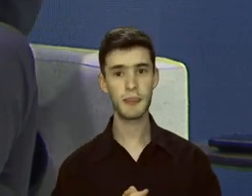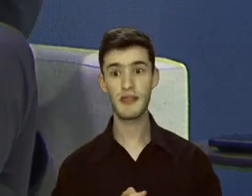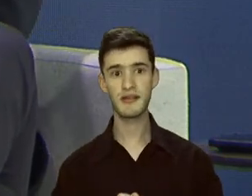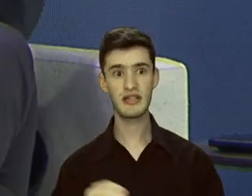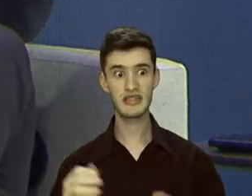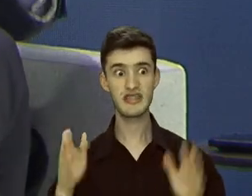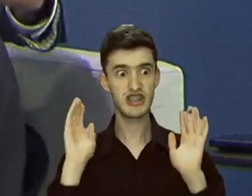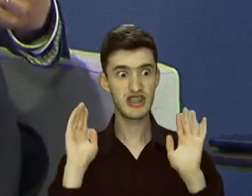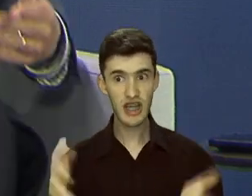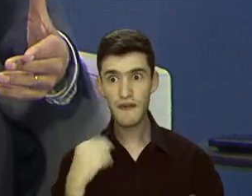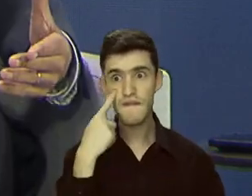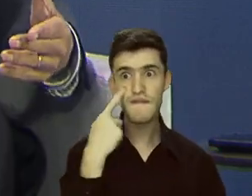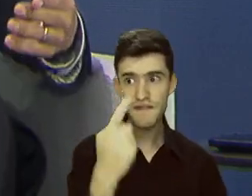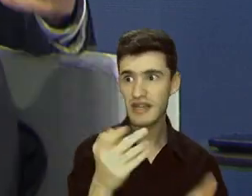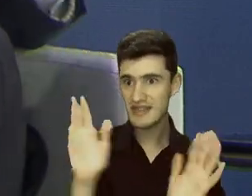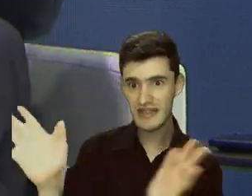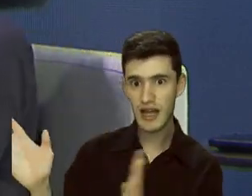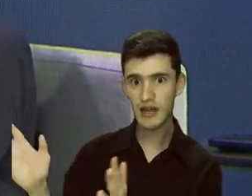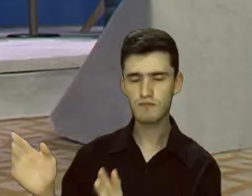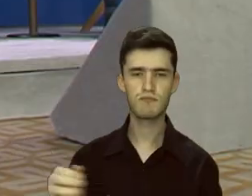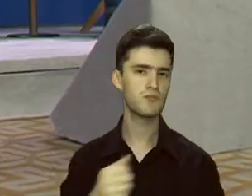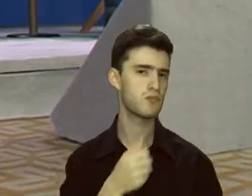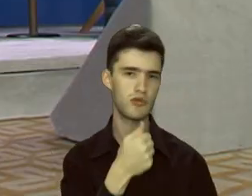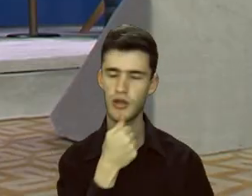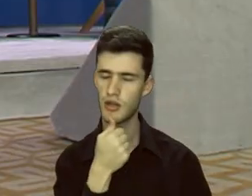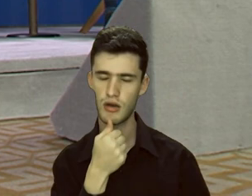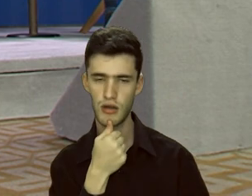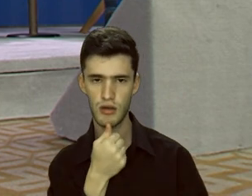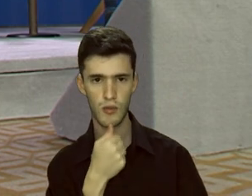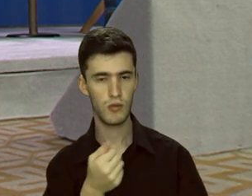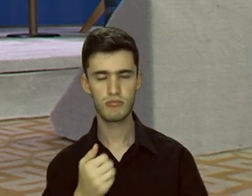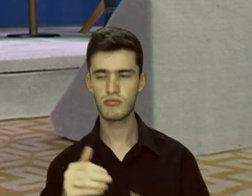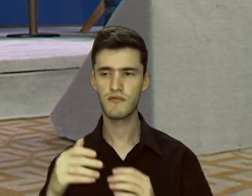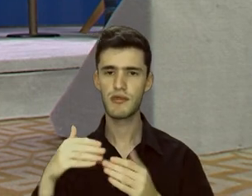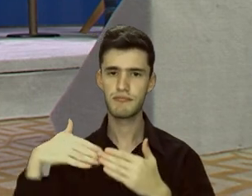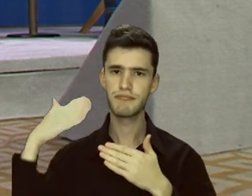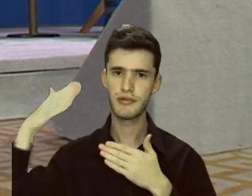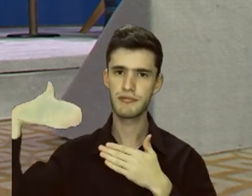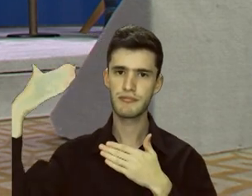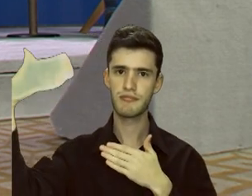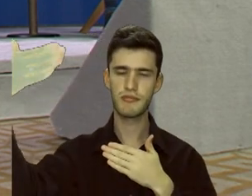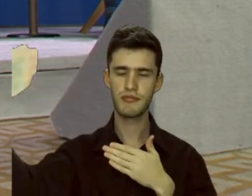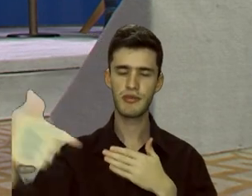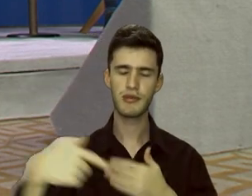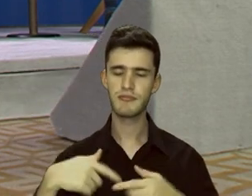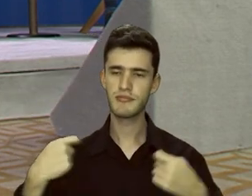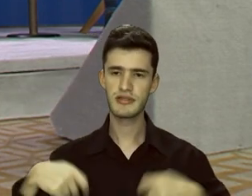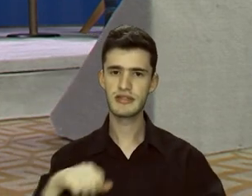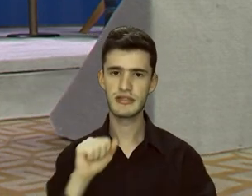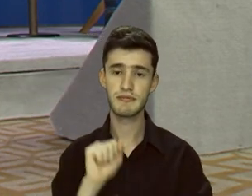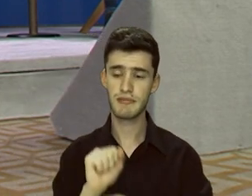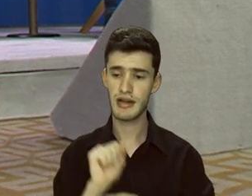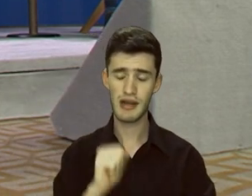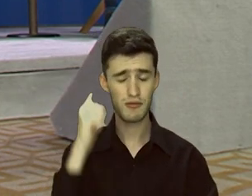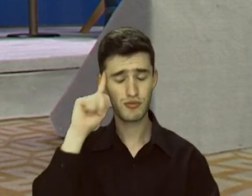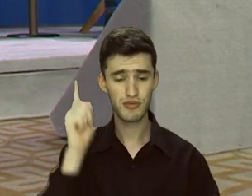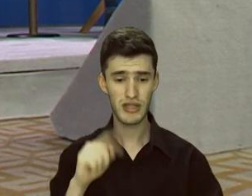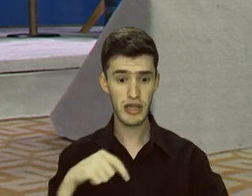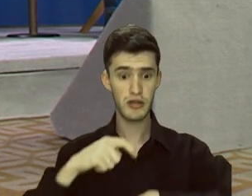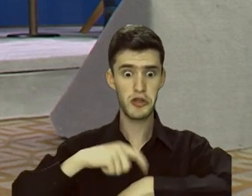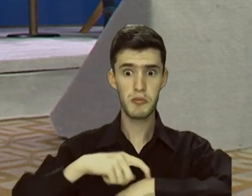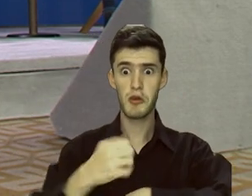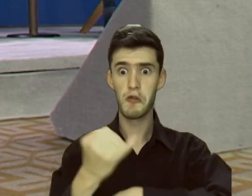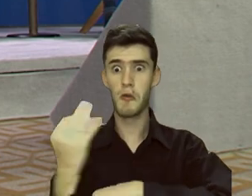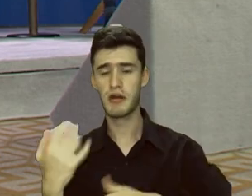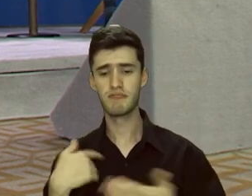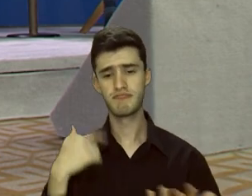lá é difícil dizer o timer oportunidade para gente Exatamente é difícil a gente converte o capitão que Chico